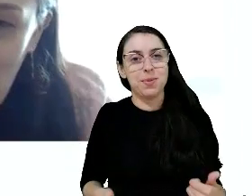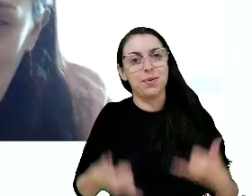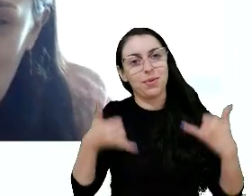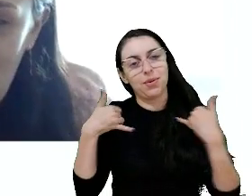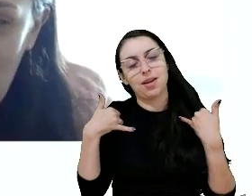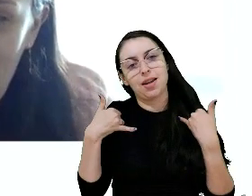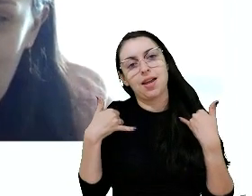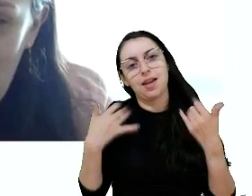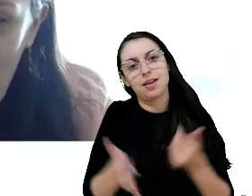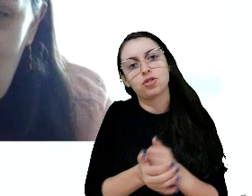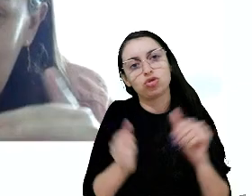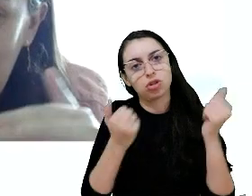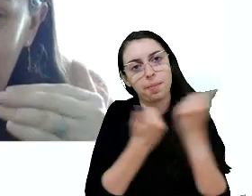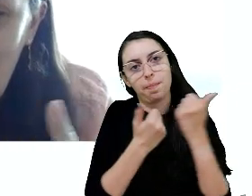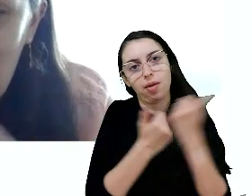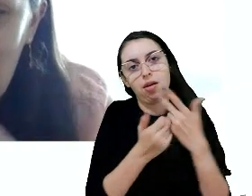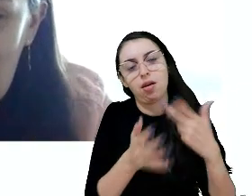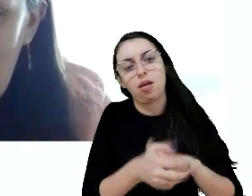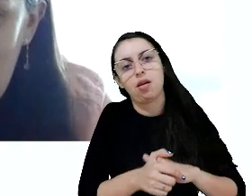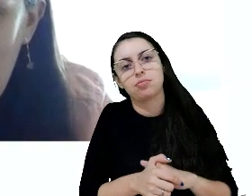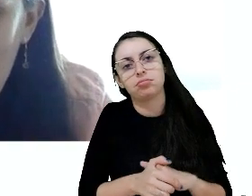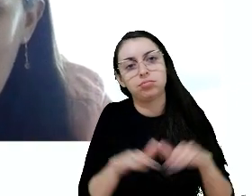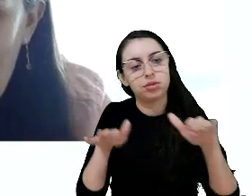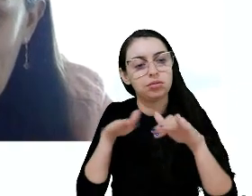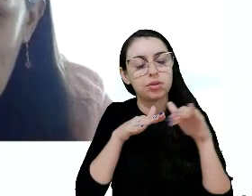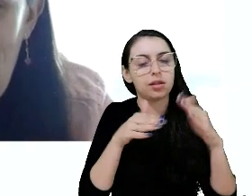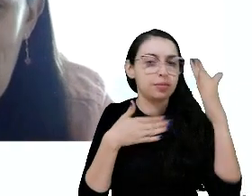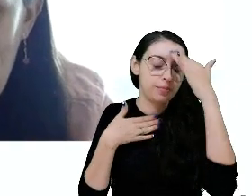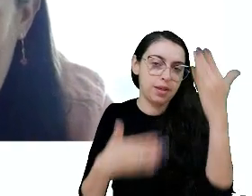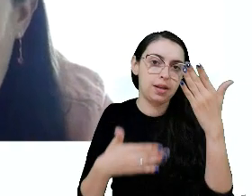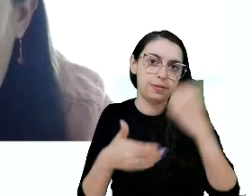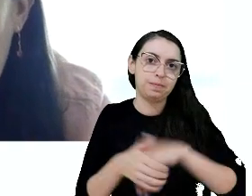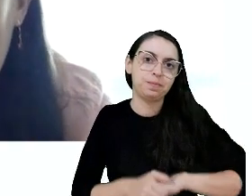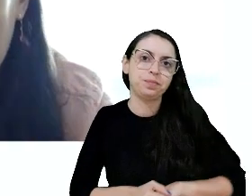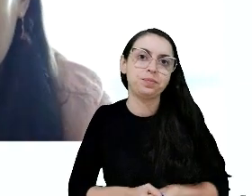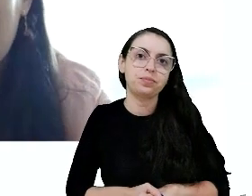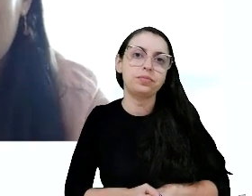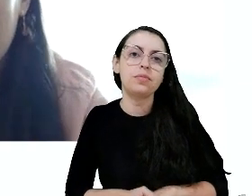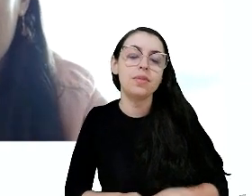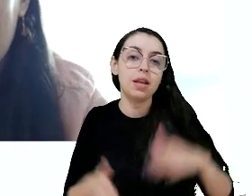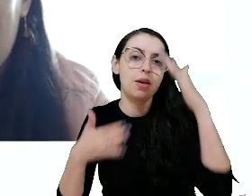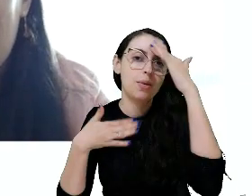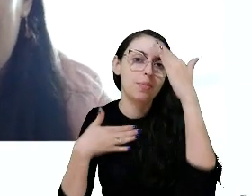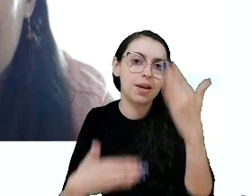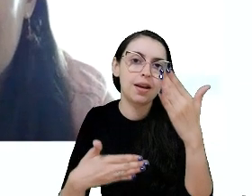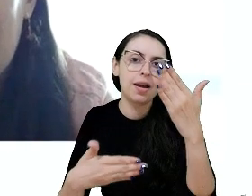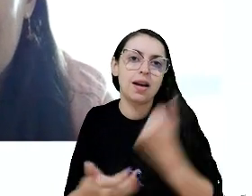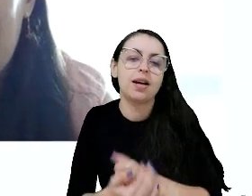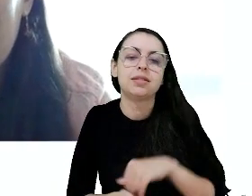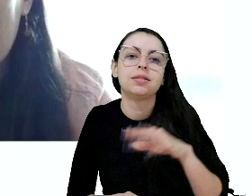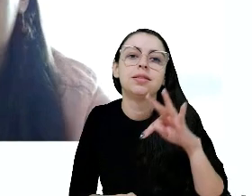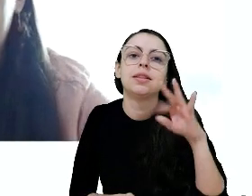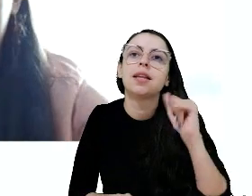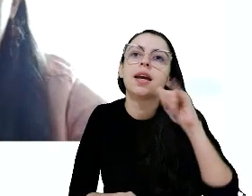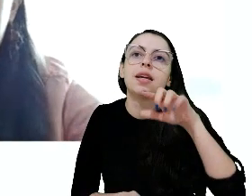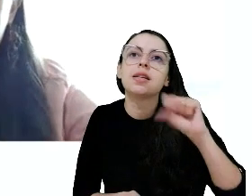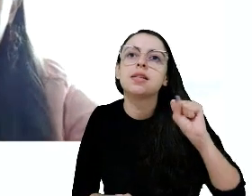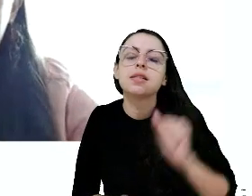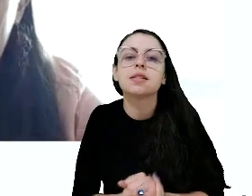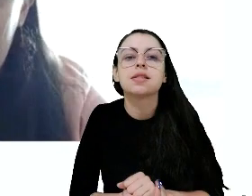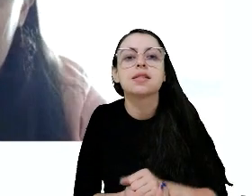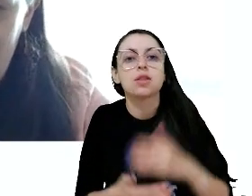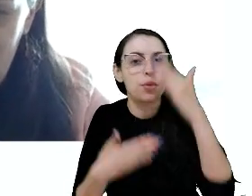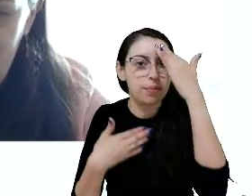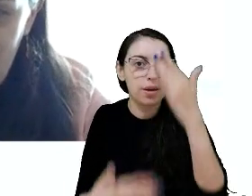quais eu tenho muito orgulho de ter participado e estar aqui com vocês desse lado a lado, viu? Muito obrigada. Muito obrigada,